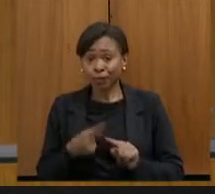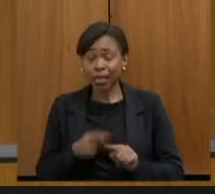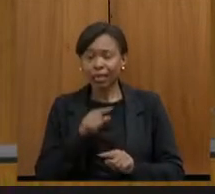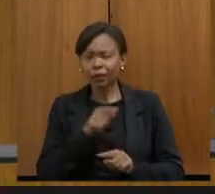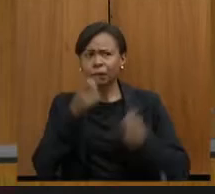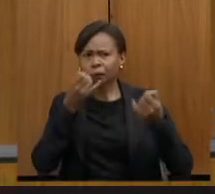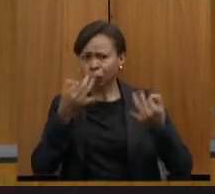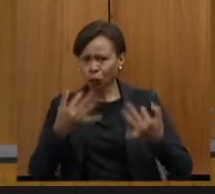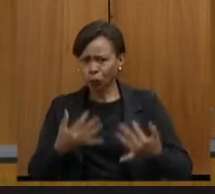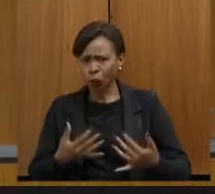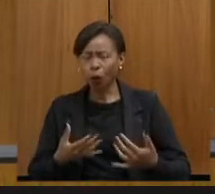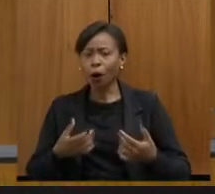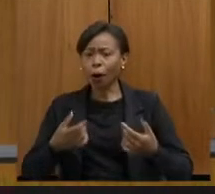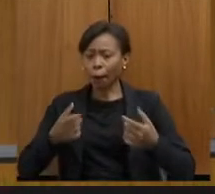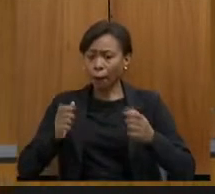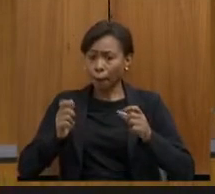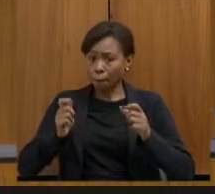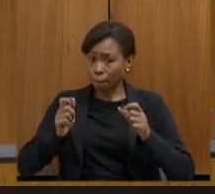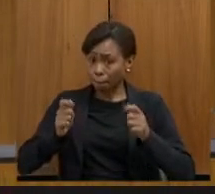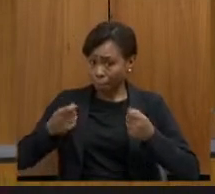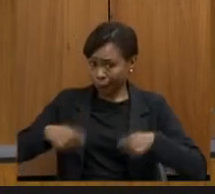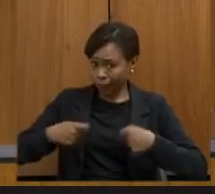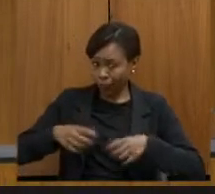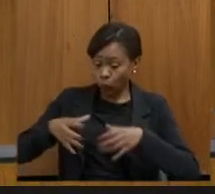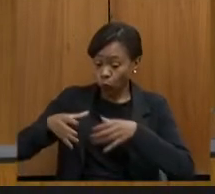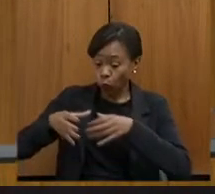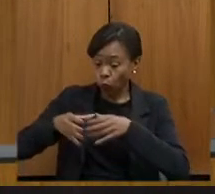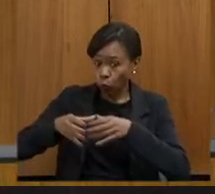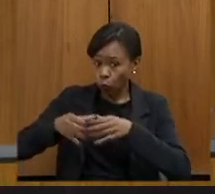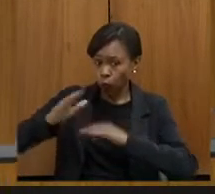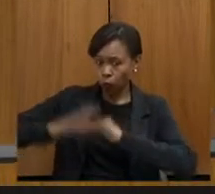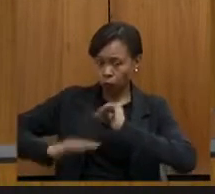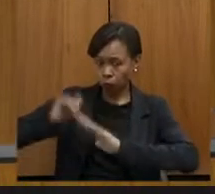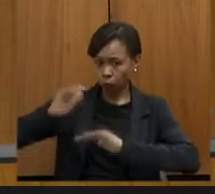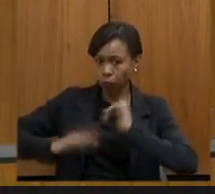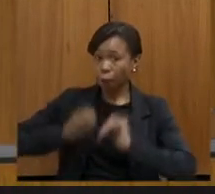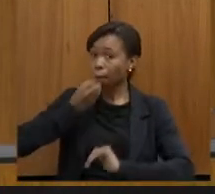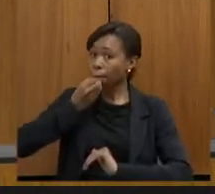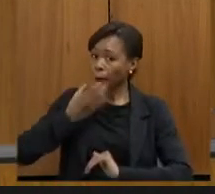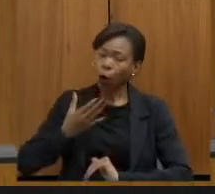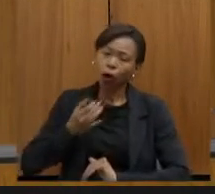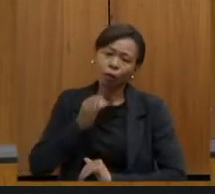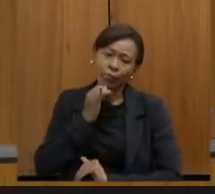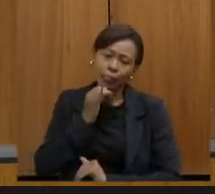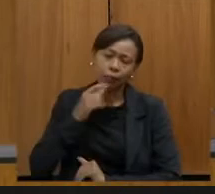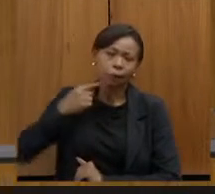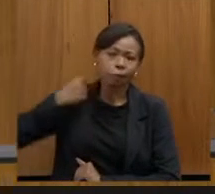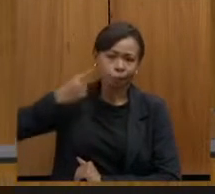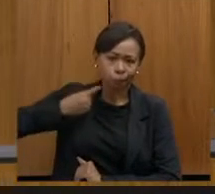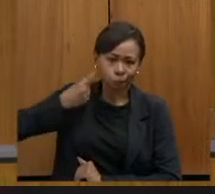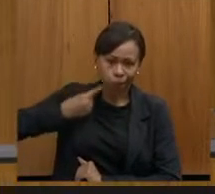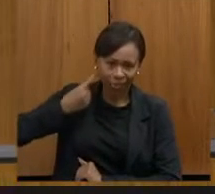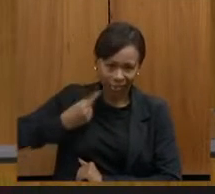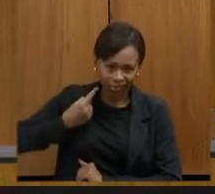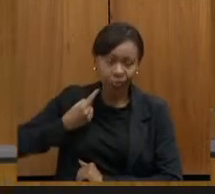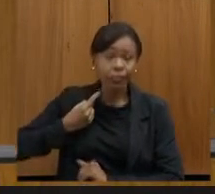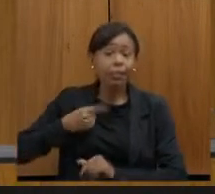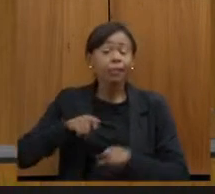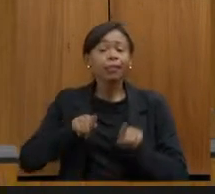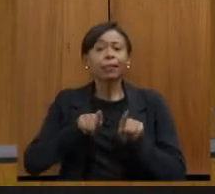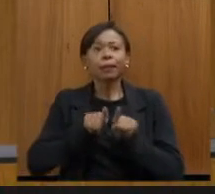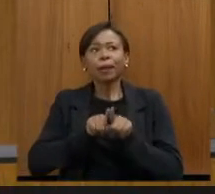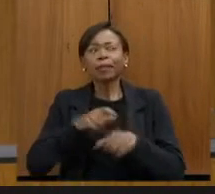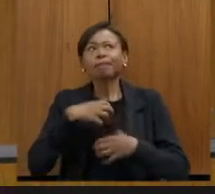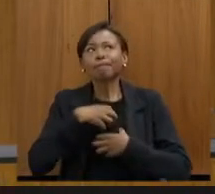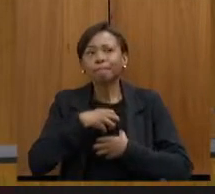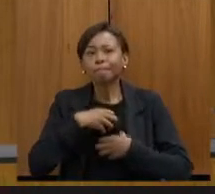boa para estar conduzindo o trabalho, como, no caso, bons advogados. Feliz também de saber que a gente